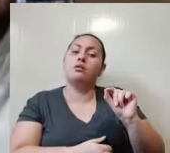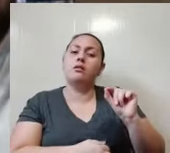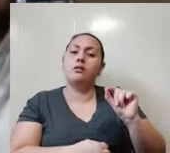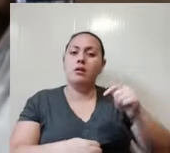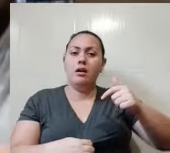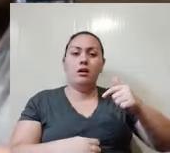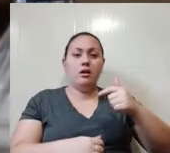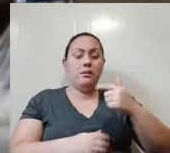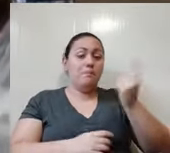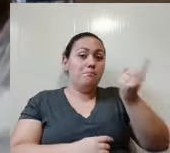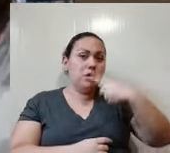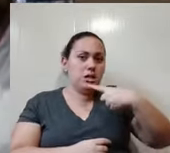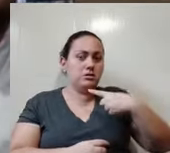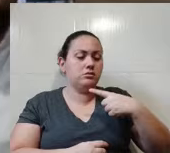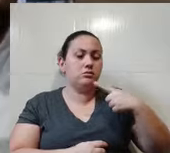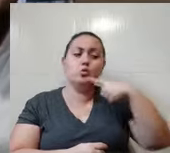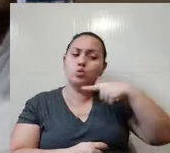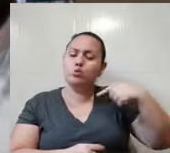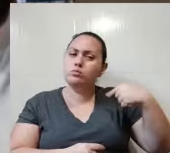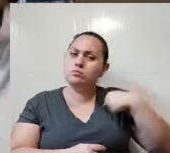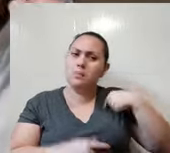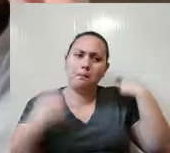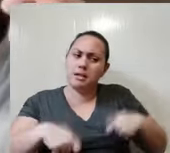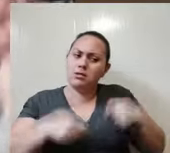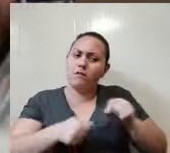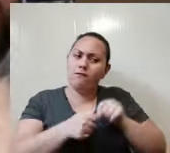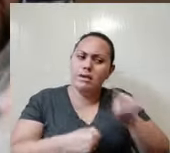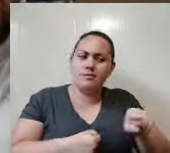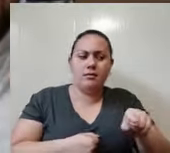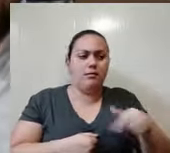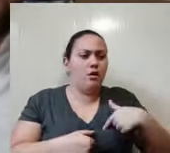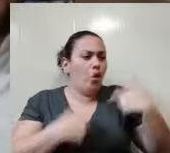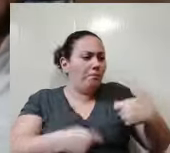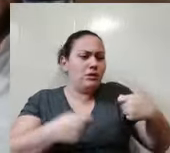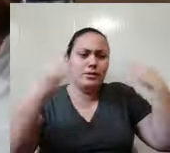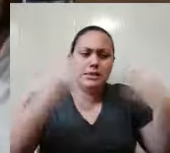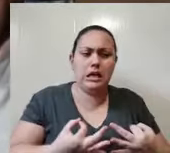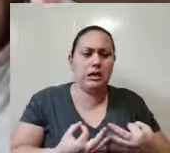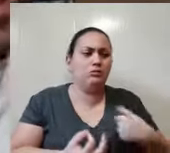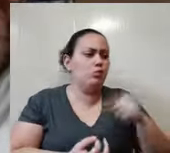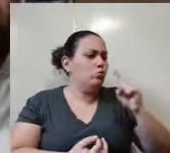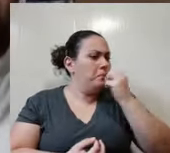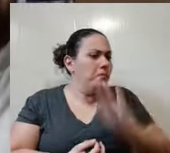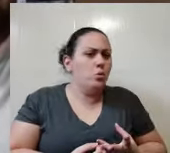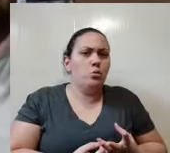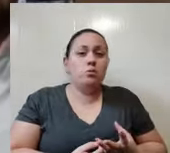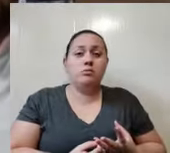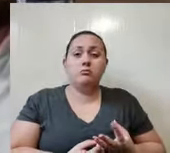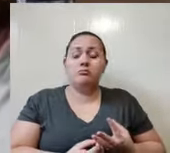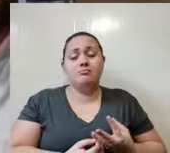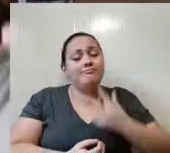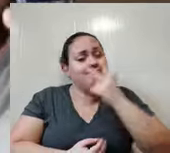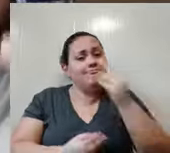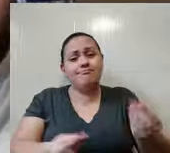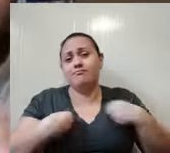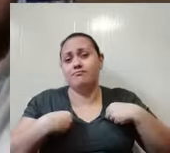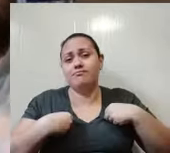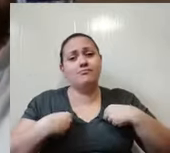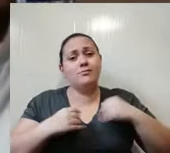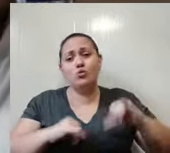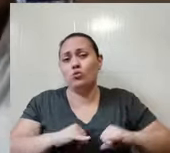bom. Agora, outra coisa é, tu devia fazer isso, tu tem que dar conta, tu não tá sendo